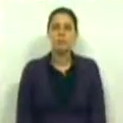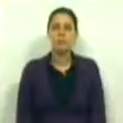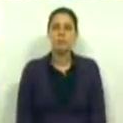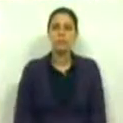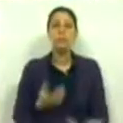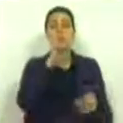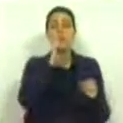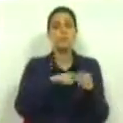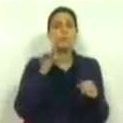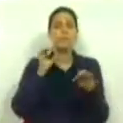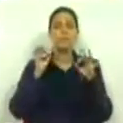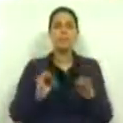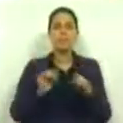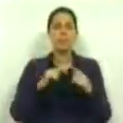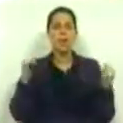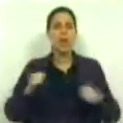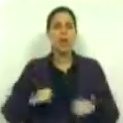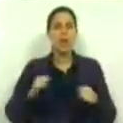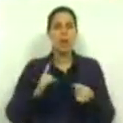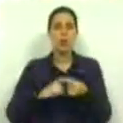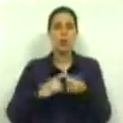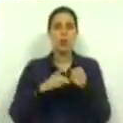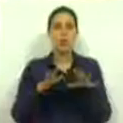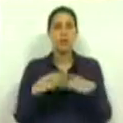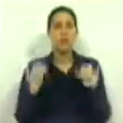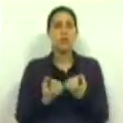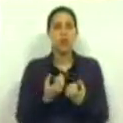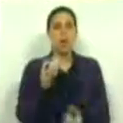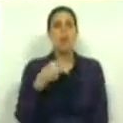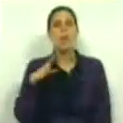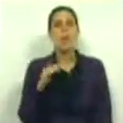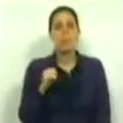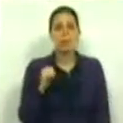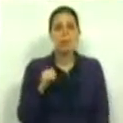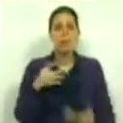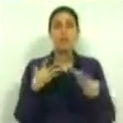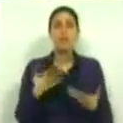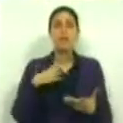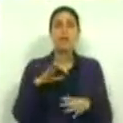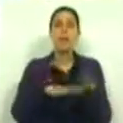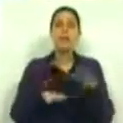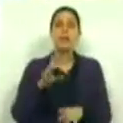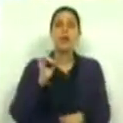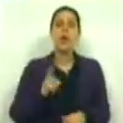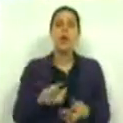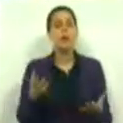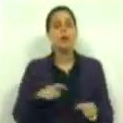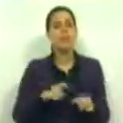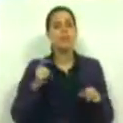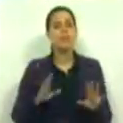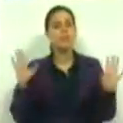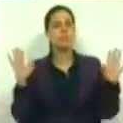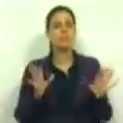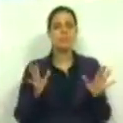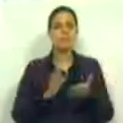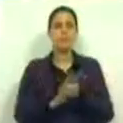E ao desvincular-se por completo deste acordo de concertação social, o Partido Socialista o que está a querer fazer é sair